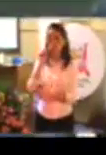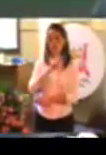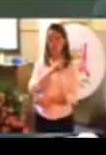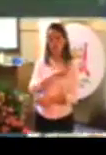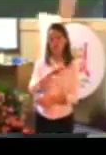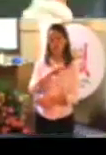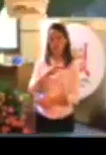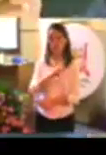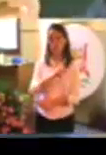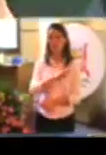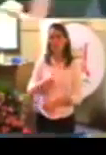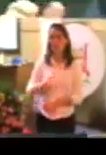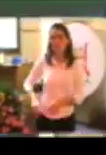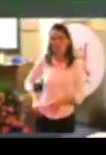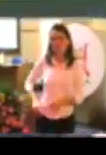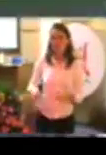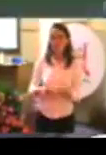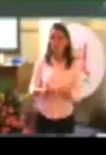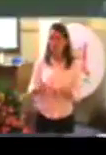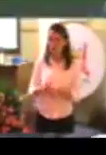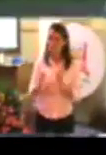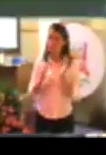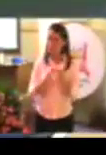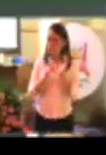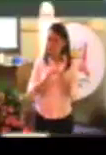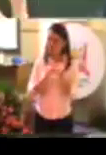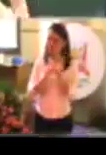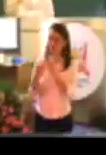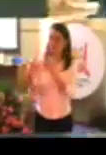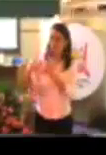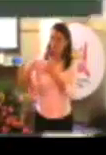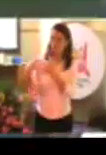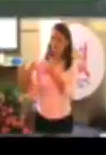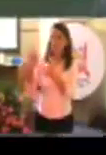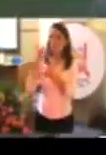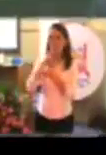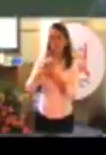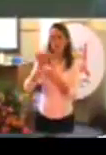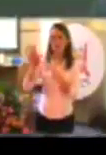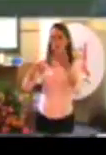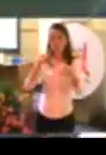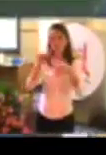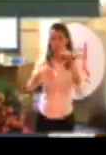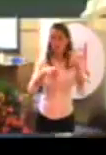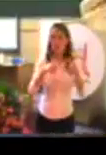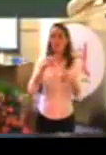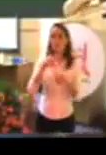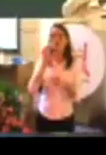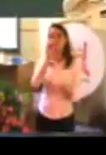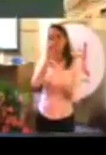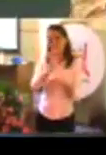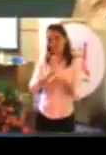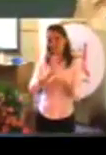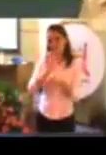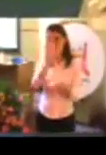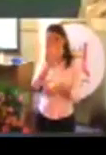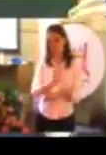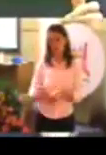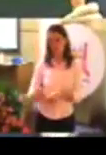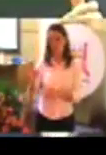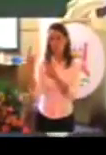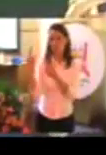do Senado, da consultoria legislativa do Senado, que nós fizemos um chamamento para que